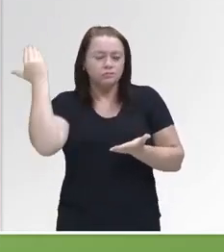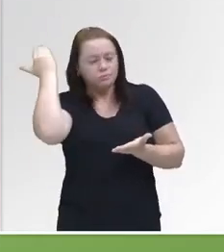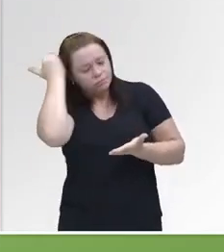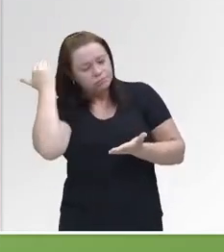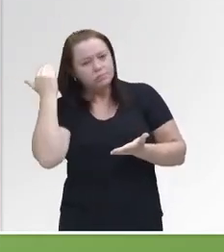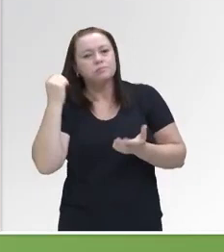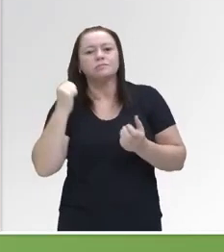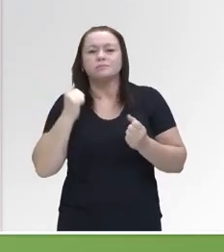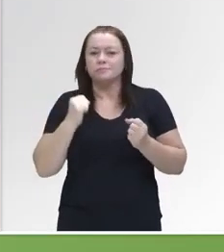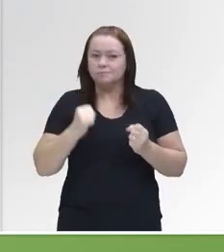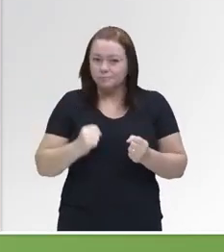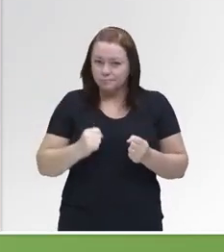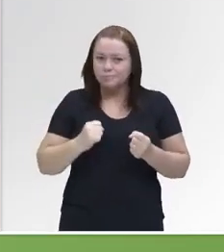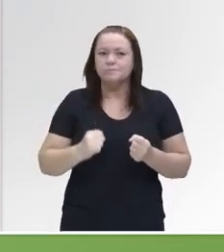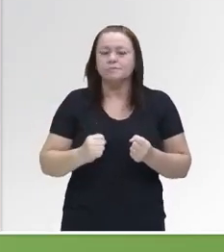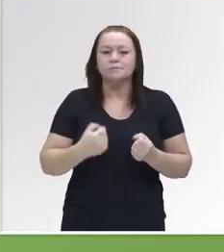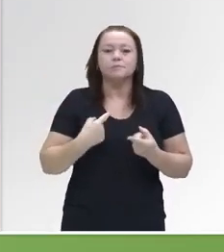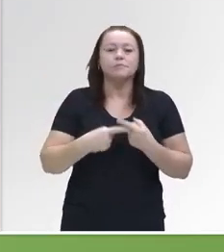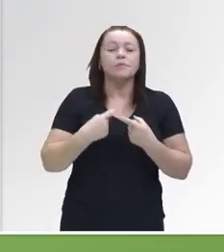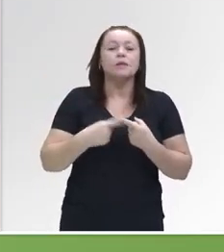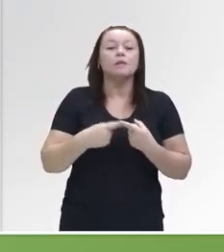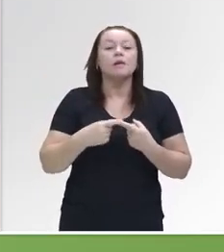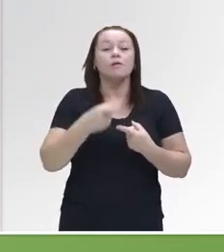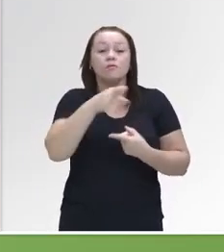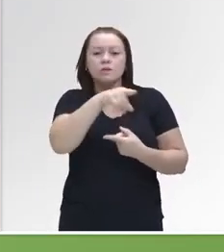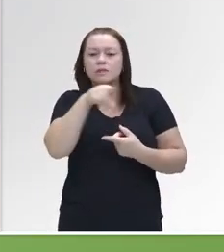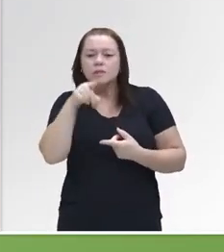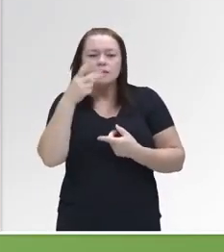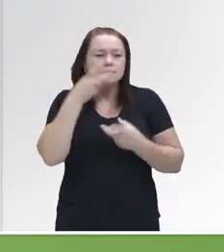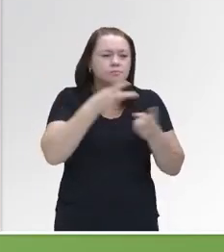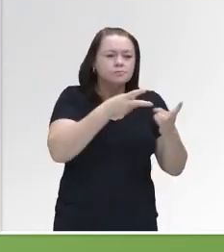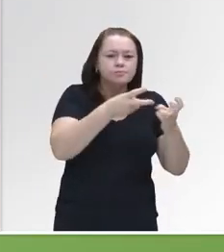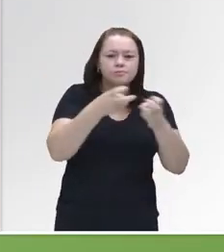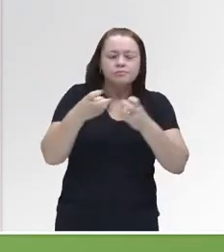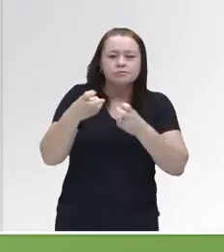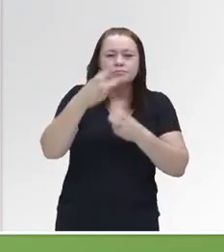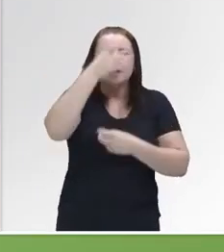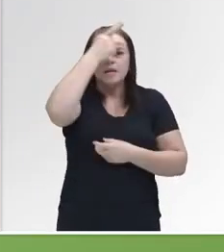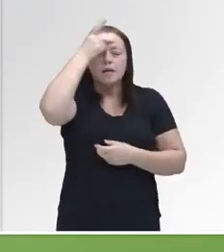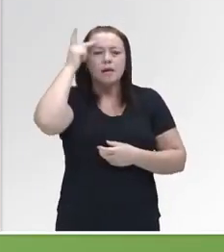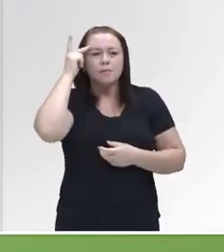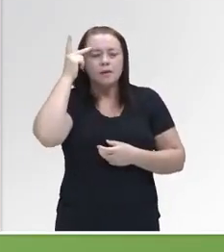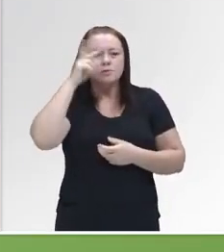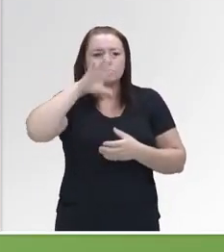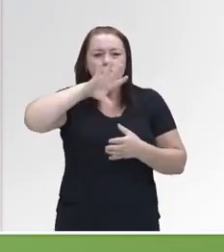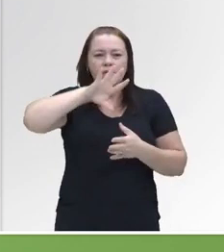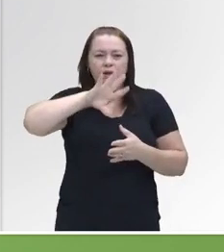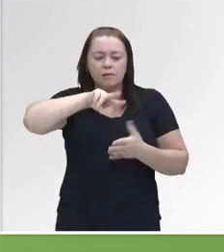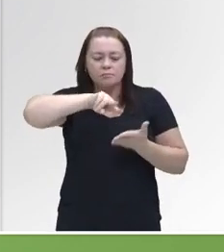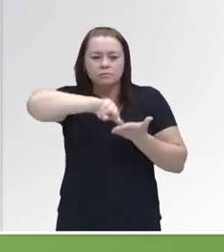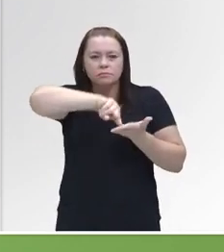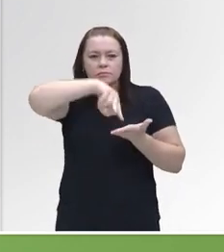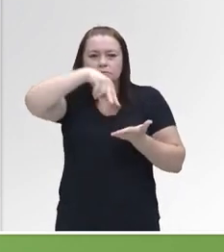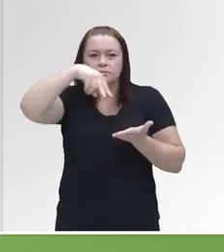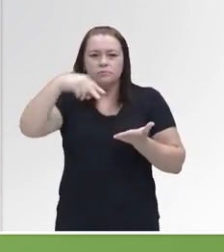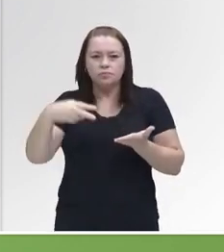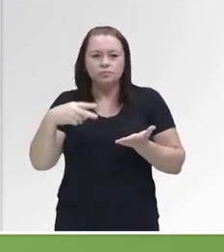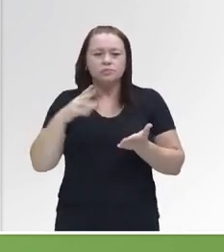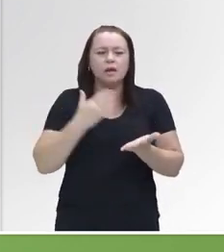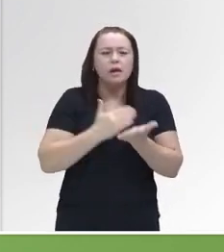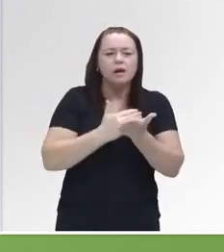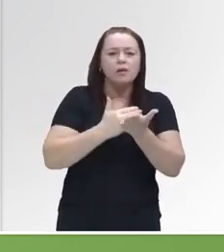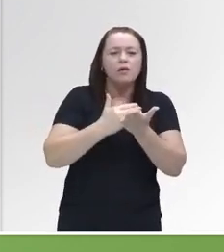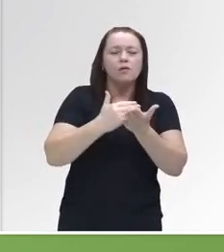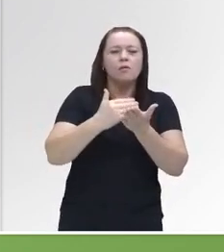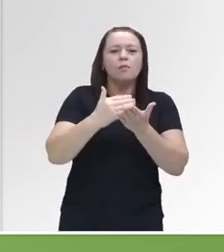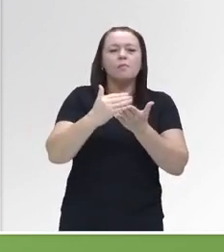né? Portanto, ao perceber que uma pessoa irá desmaiar, porque são aquelas pessoas que dão sinal de desmaio, geralmente